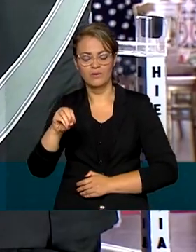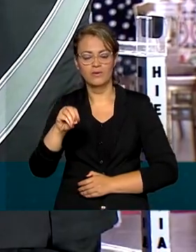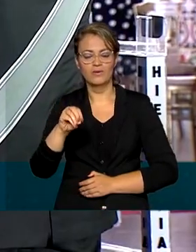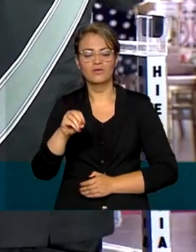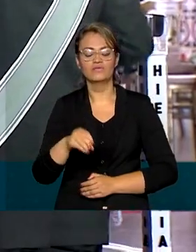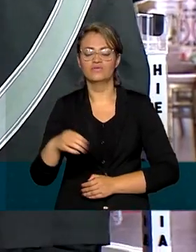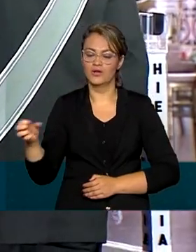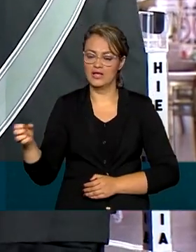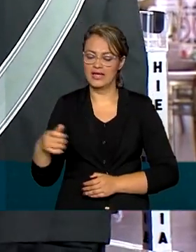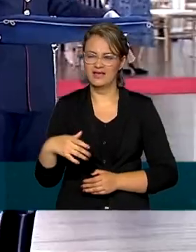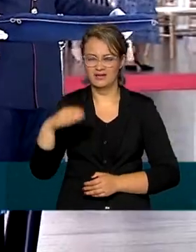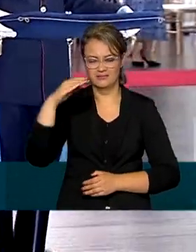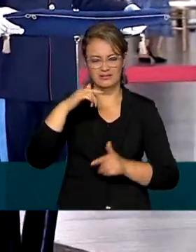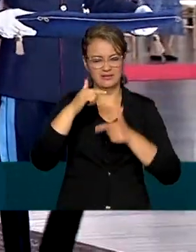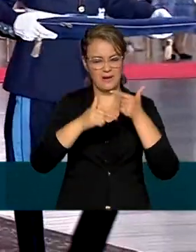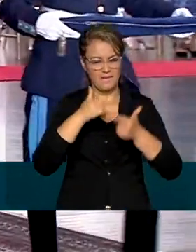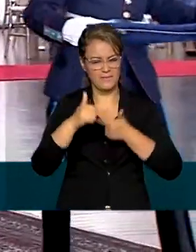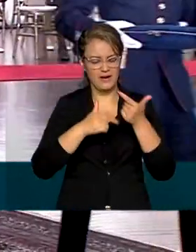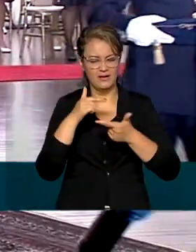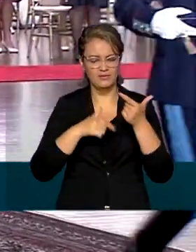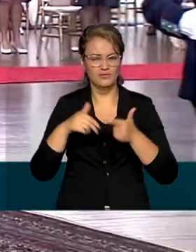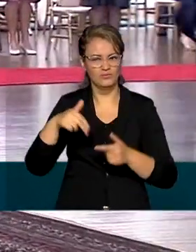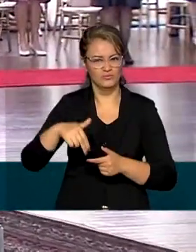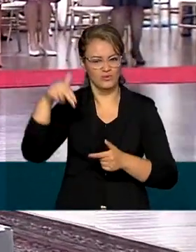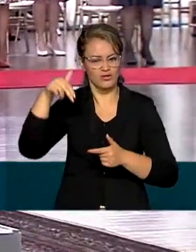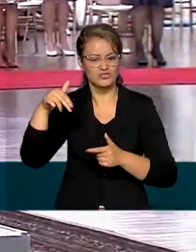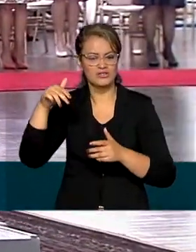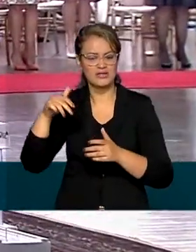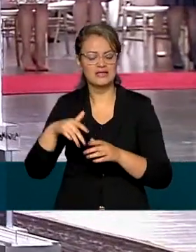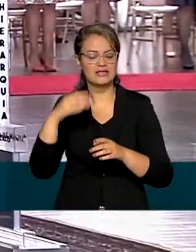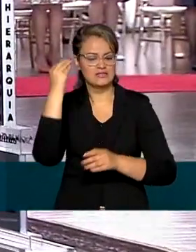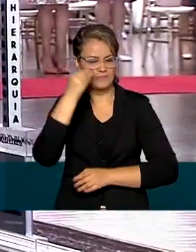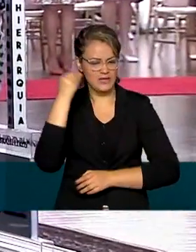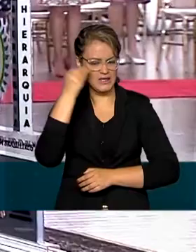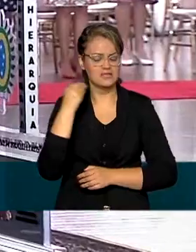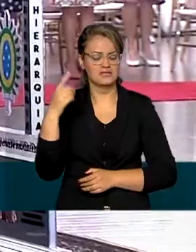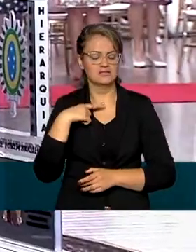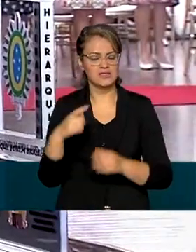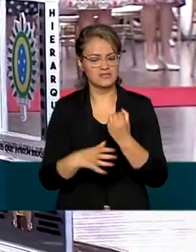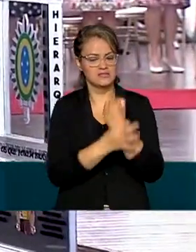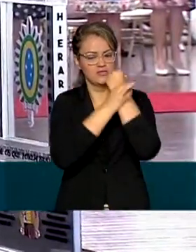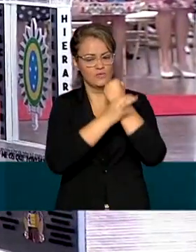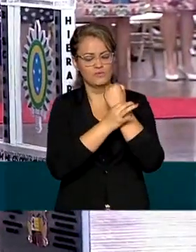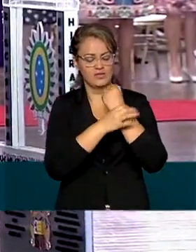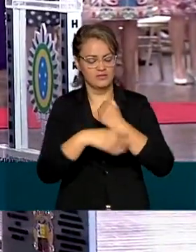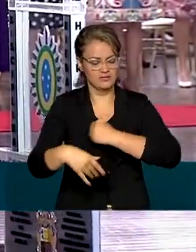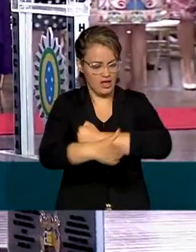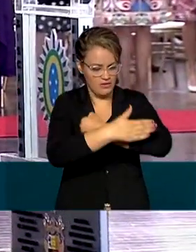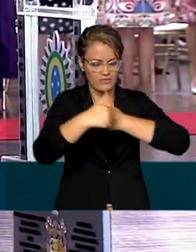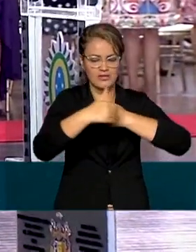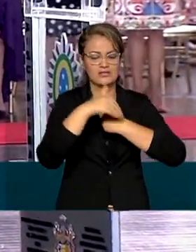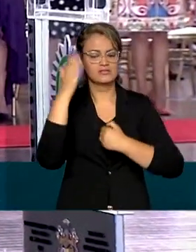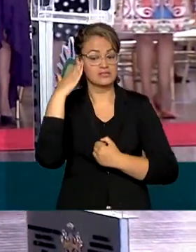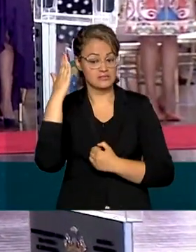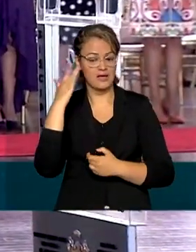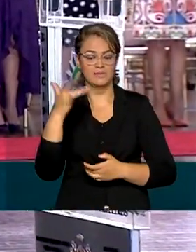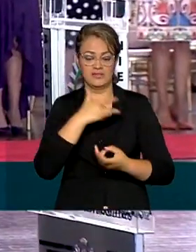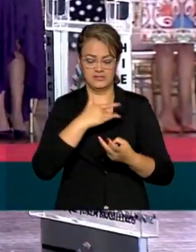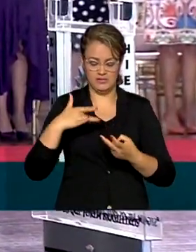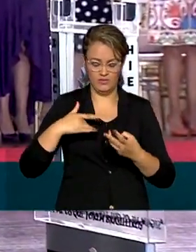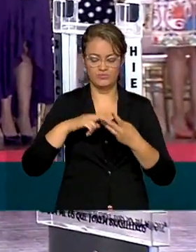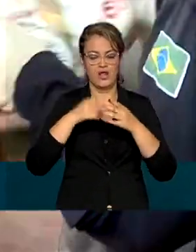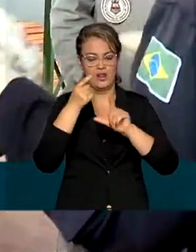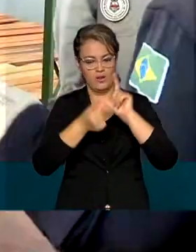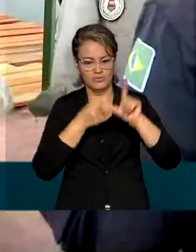foi comandante militar do Norte e possui especialidade em segurança de fronteiras, saúde e